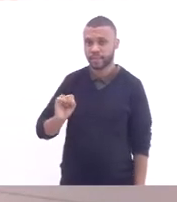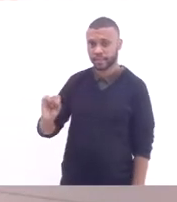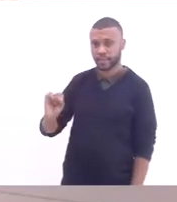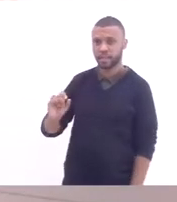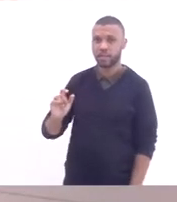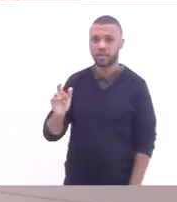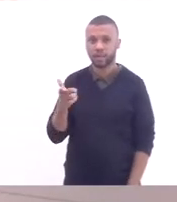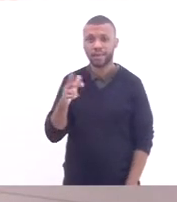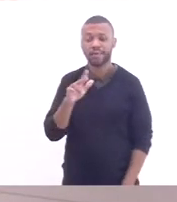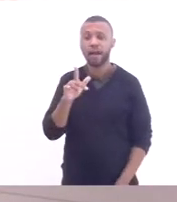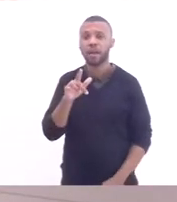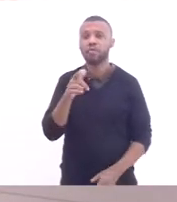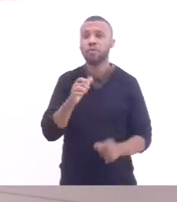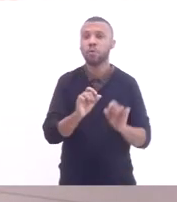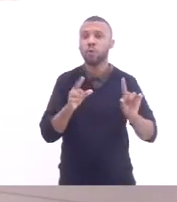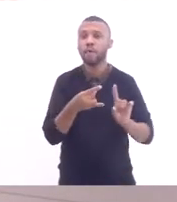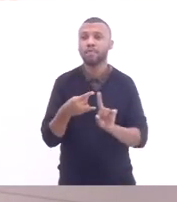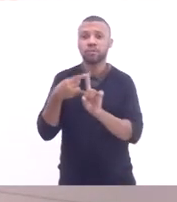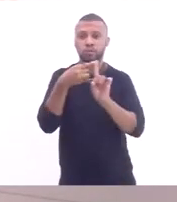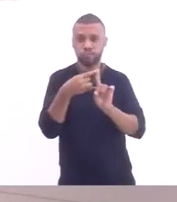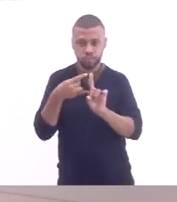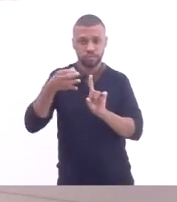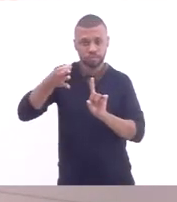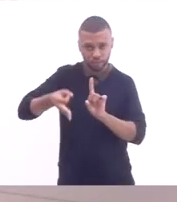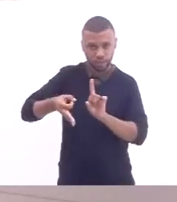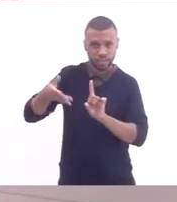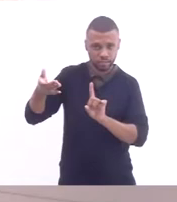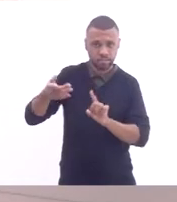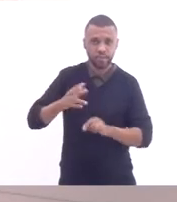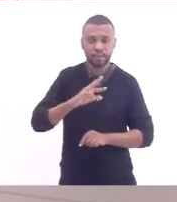Ele participará por Zoom.